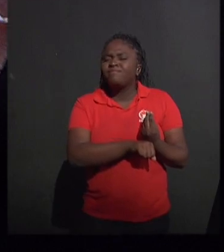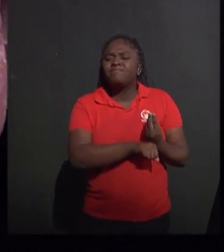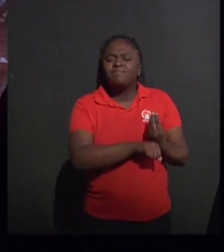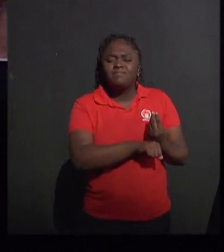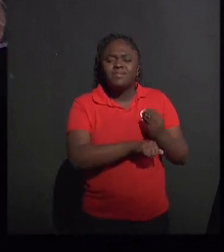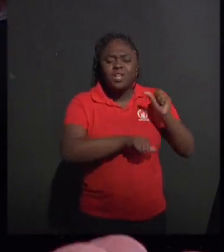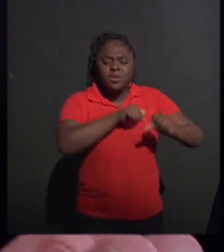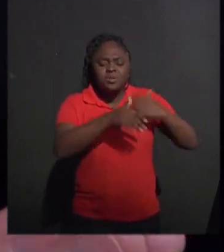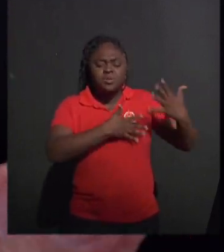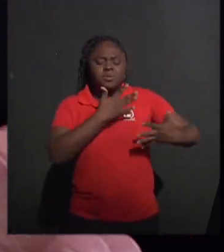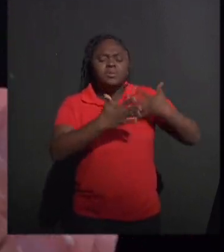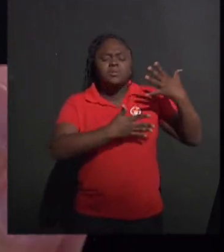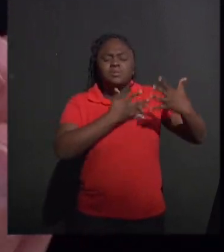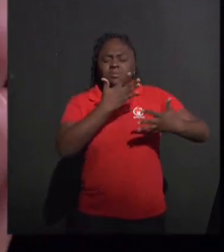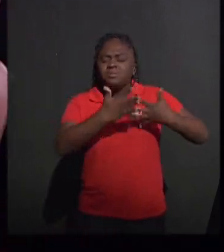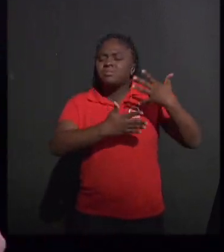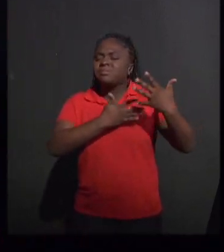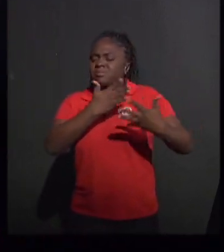Aviva.